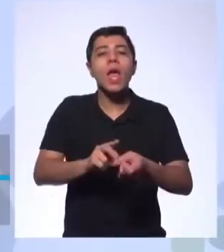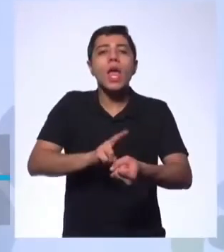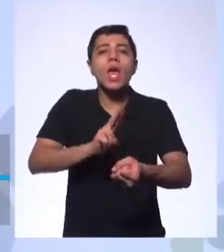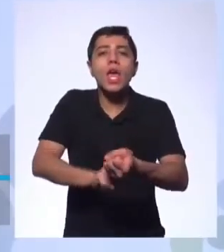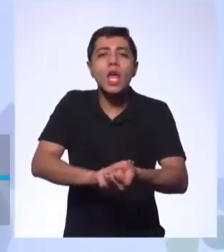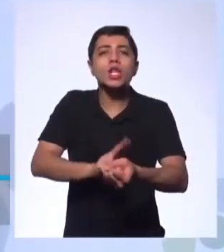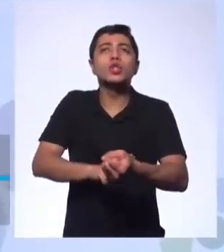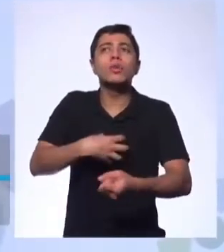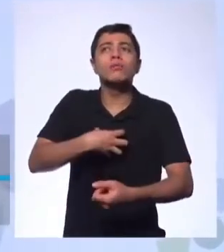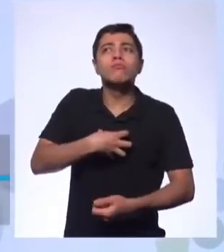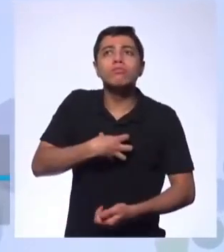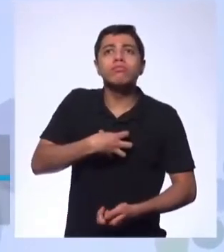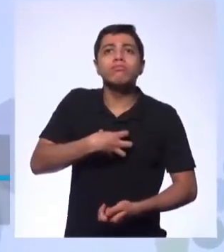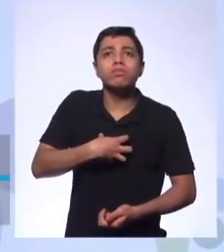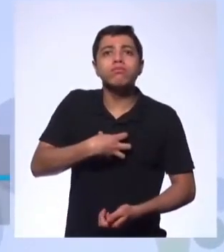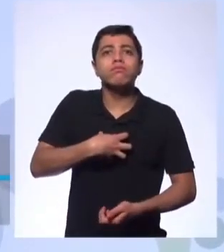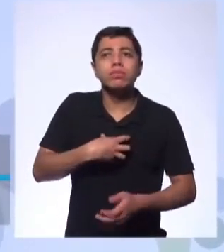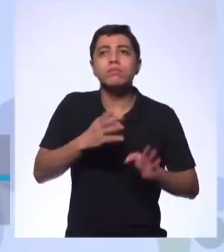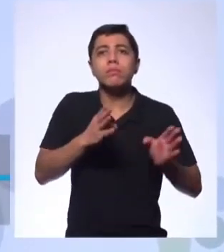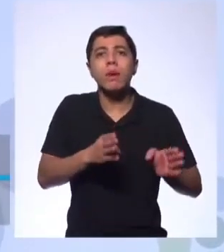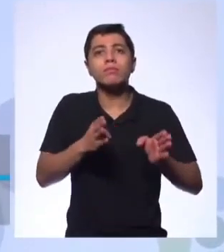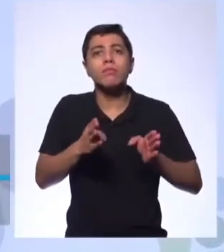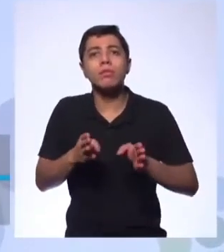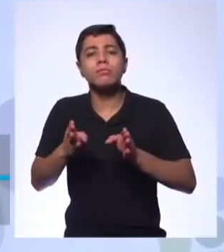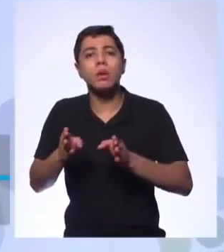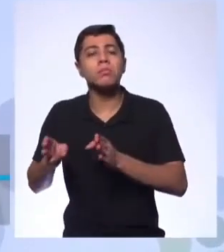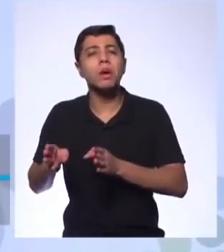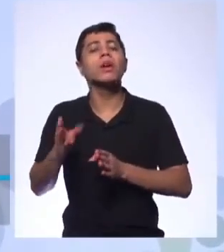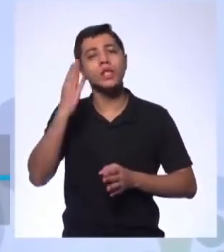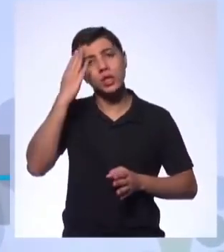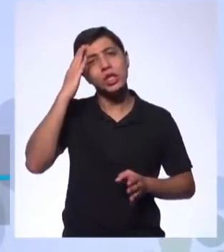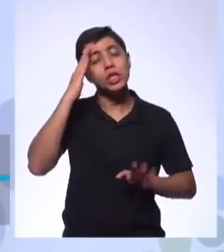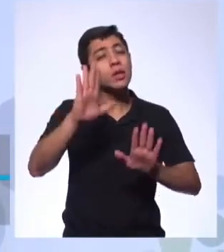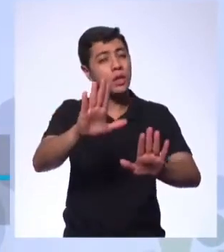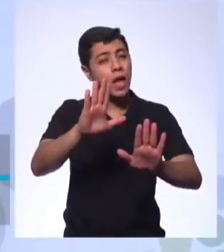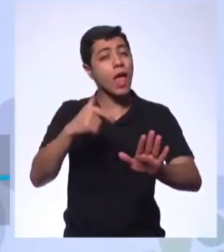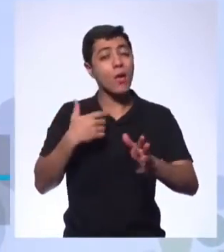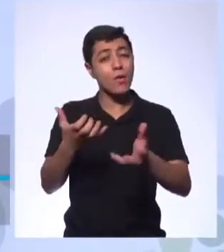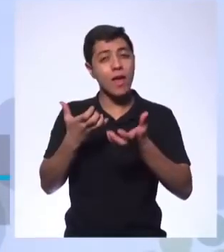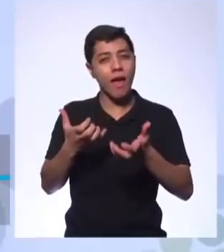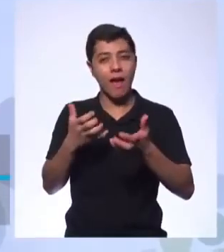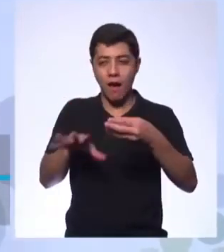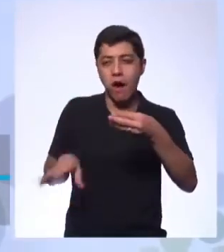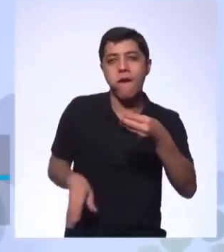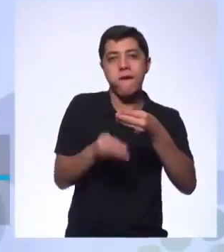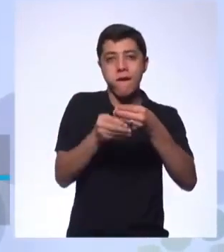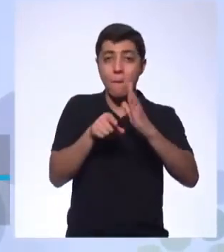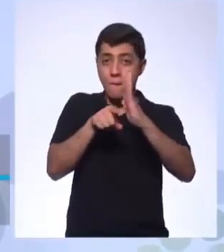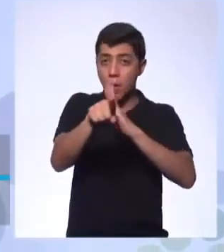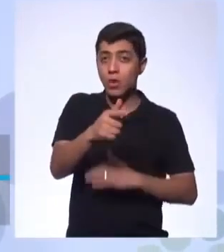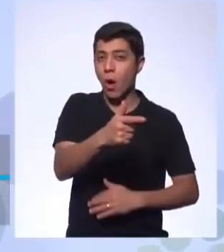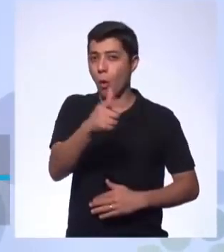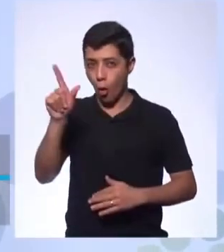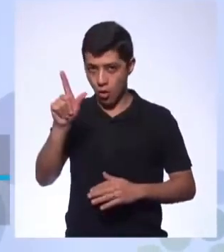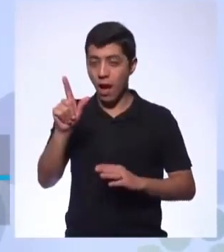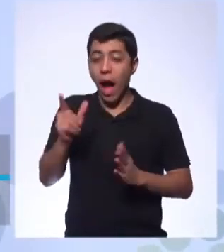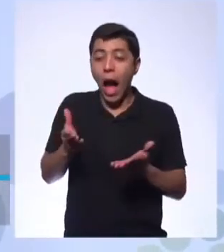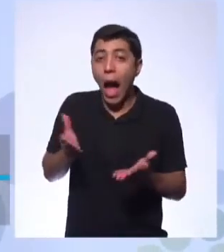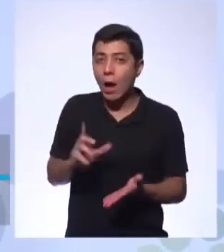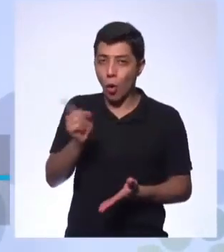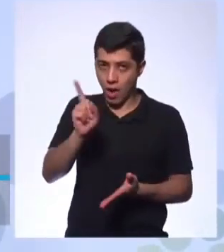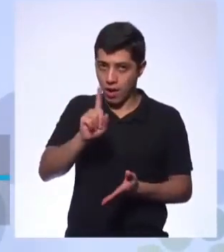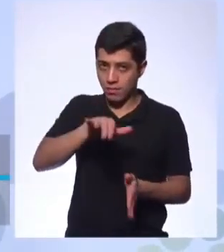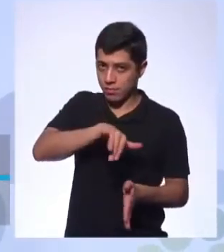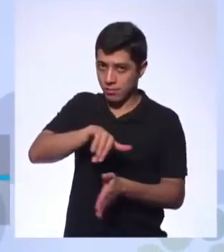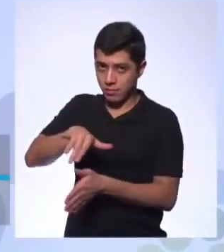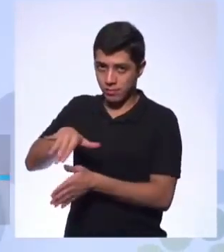ritmo, mas daqui a pouquinho eu vou tentar pensar uma outra pergunta emendando com esta. Mas vamos lá, na sequência. Professora Tayana,